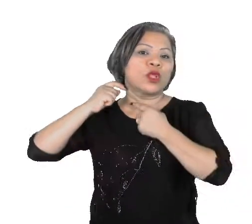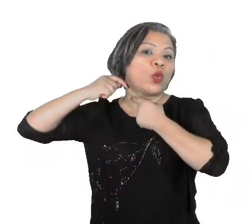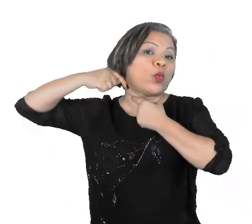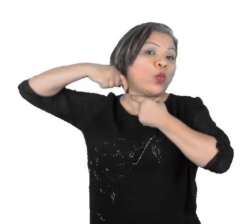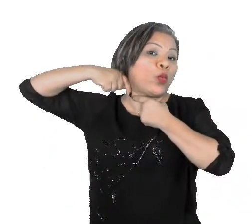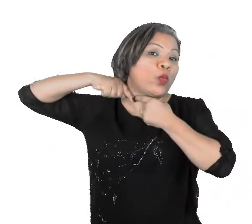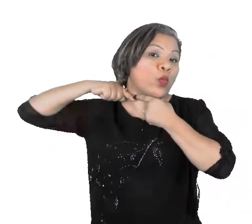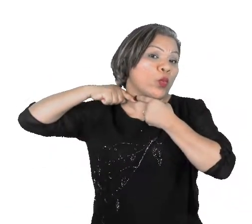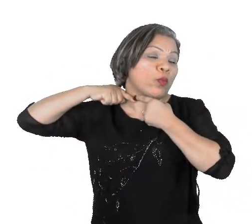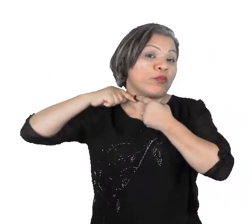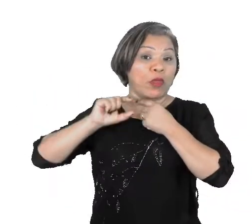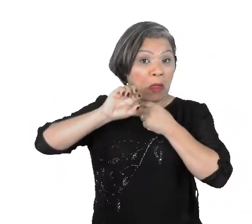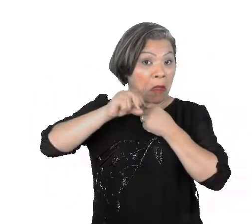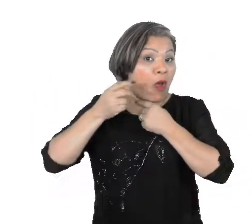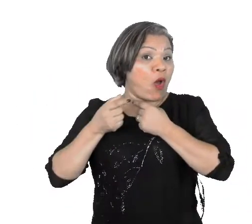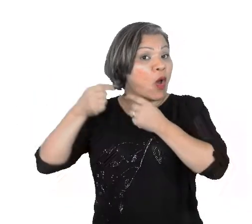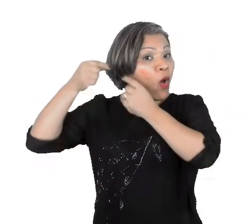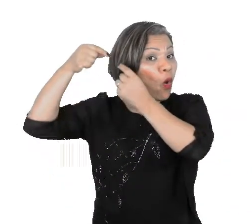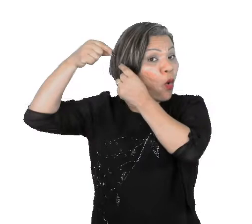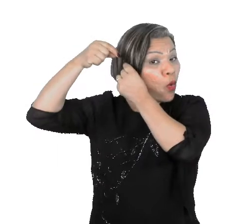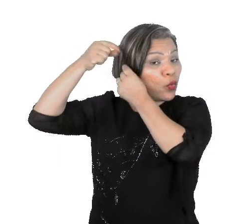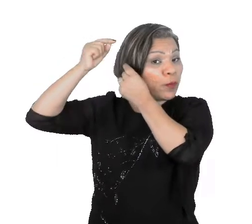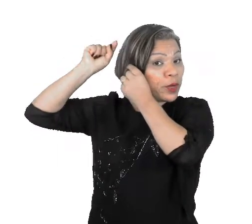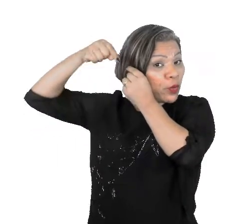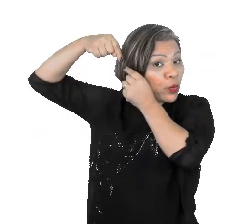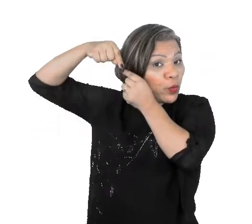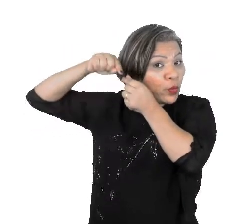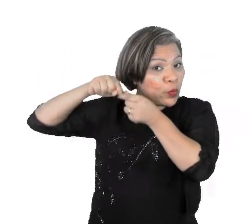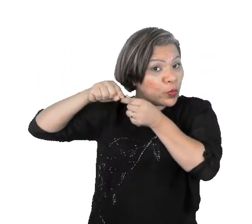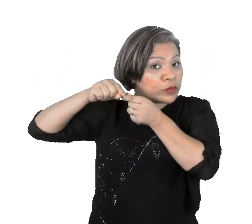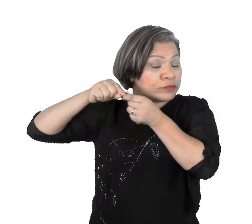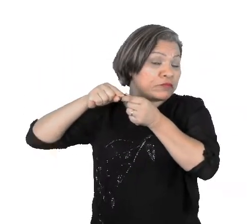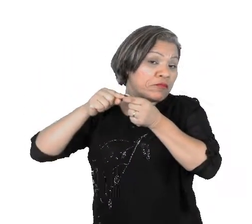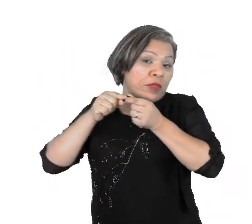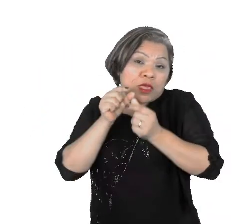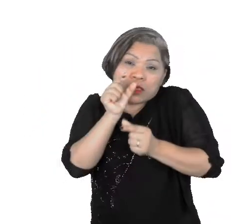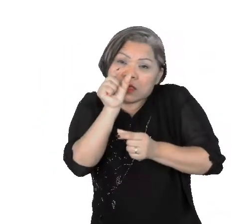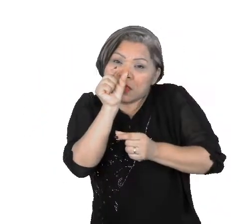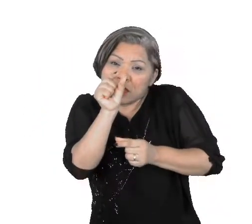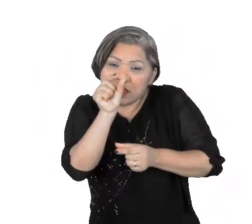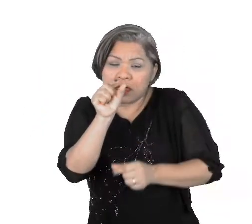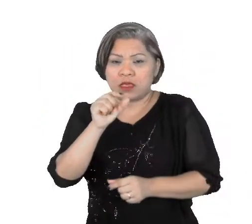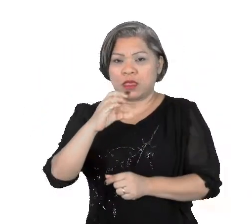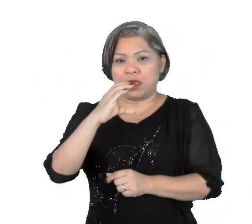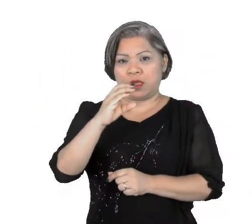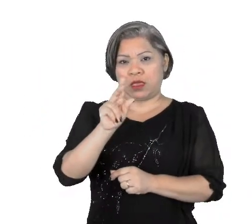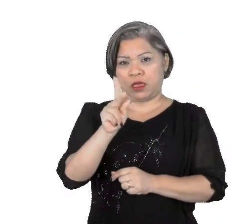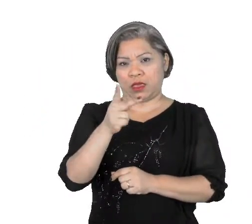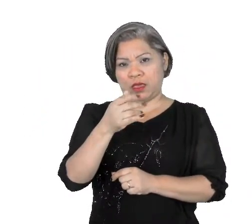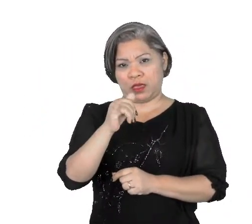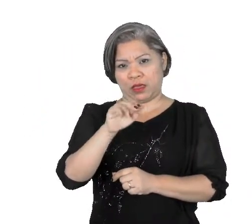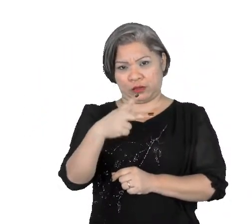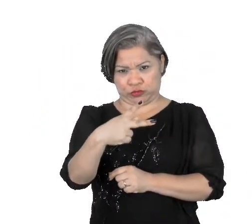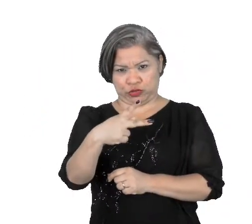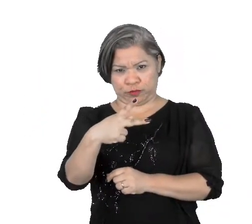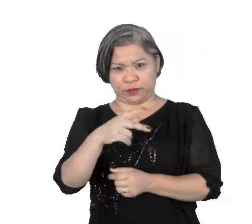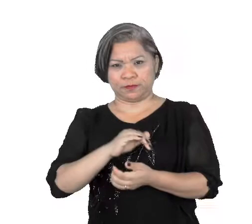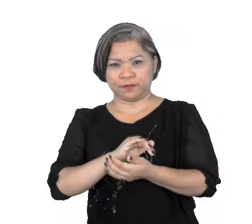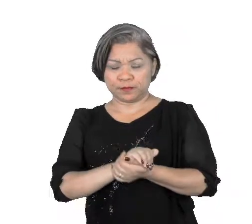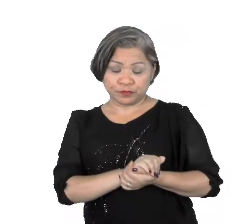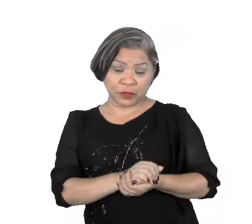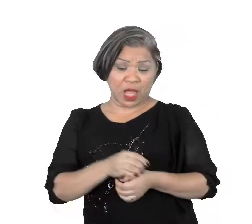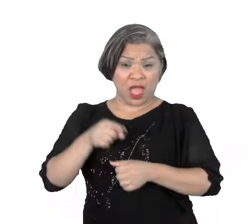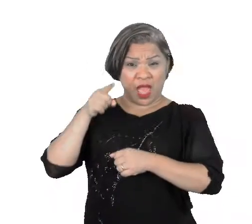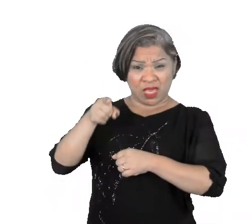são injetados no corpo do animal. Esses microchips vão fazer uma leitura da quantidade de gordura, da